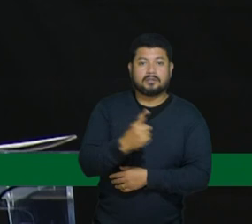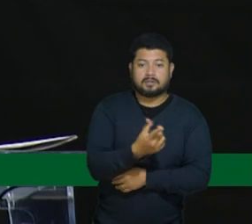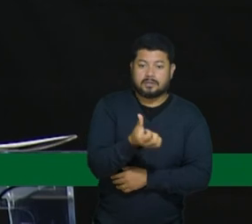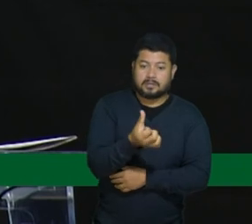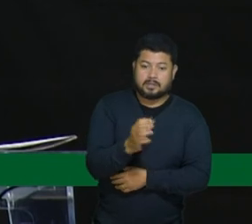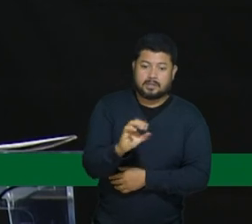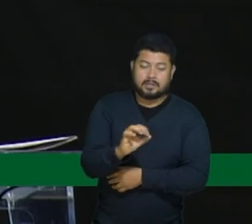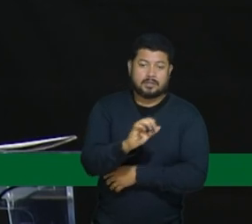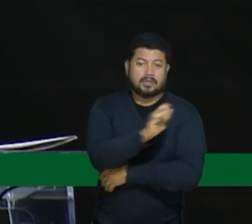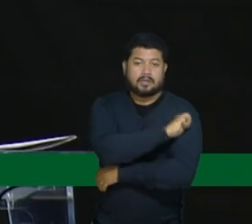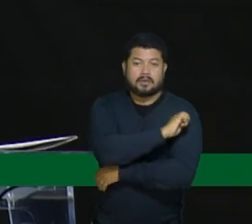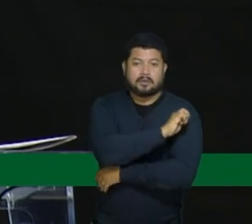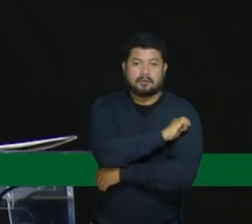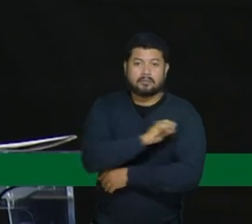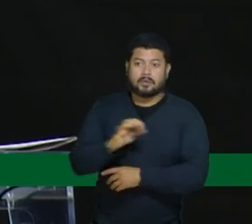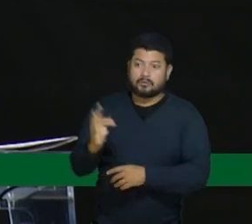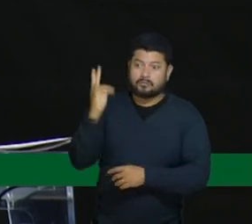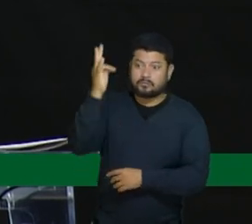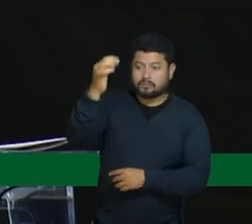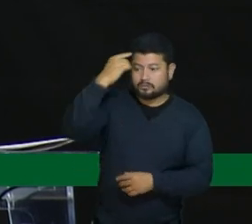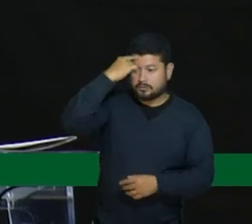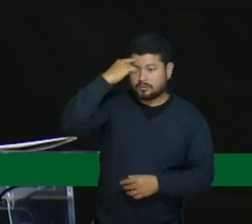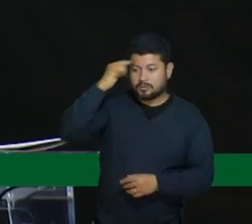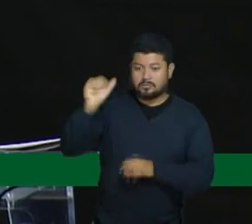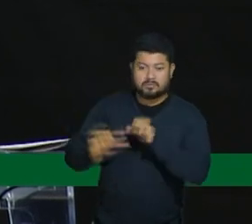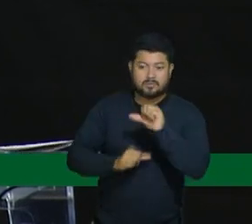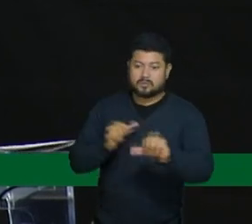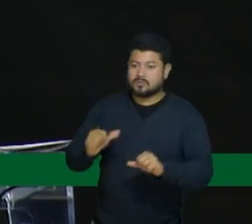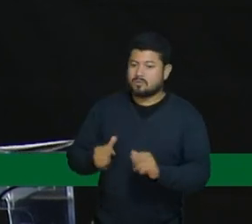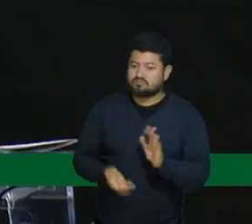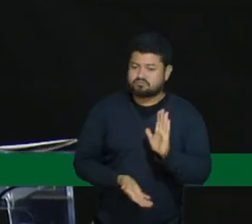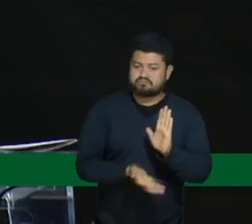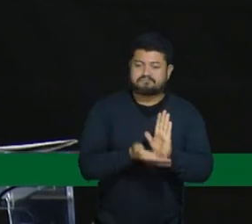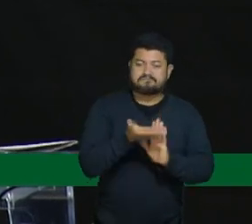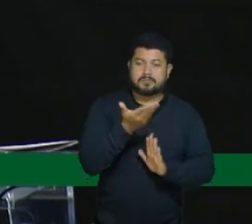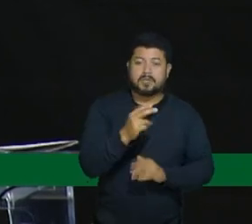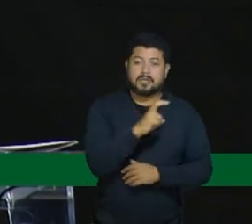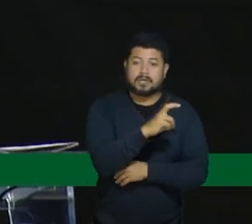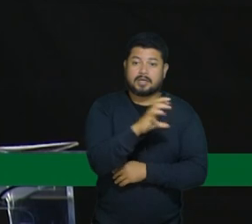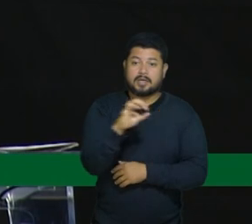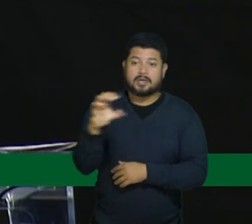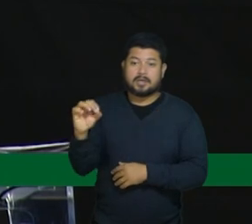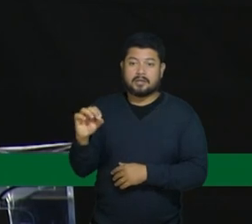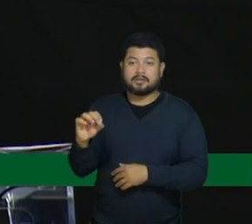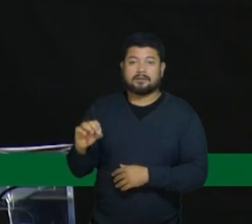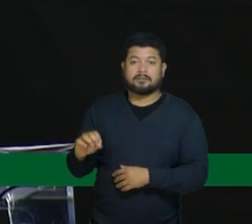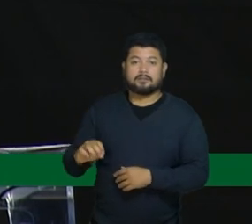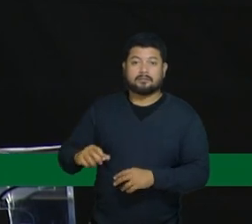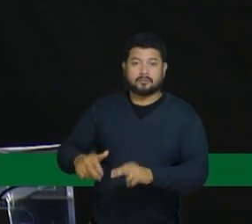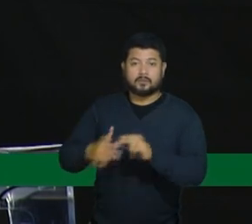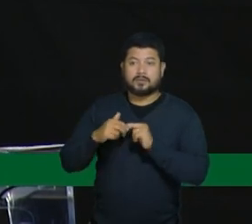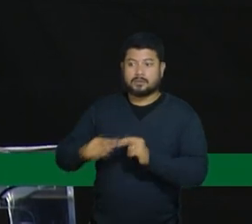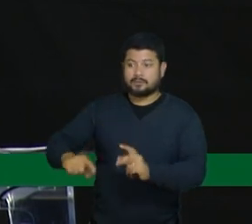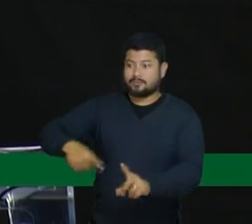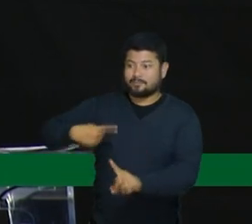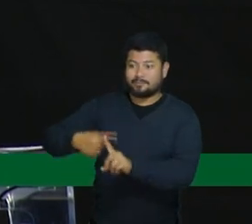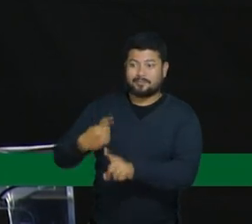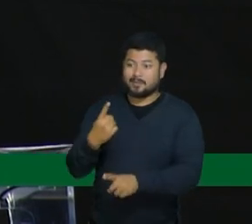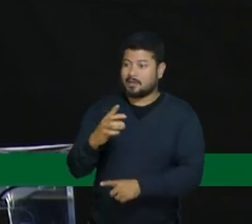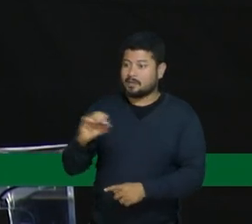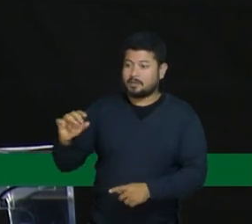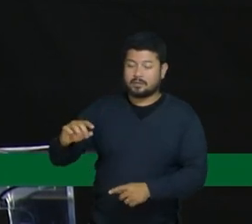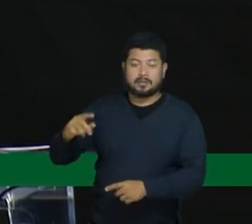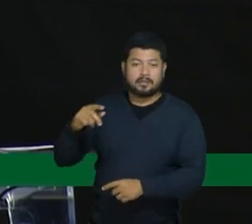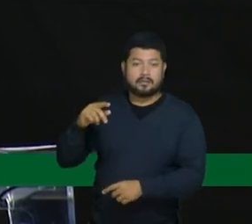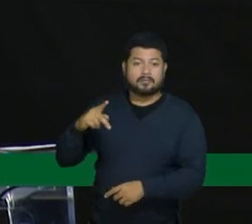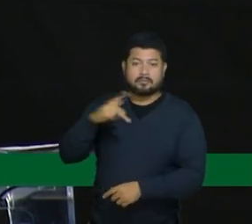mais de 500 alunos de todas as regiões do Brasil e precisaremos de mais de 100 professores. Então os